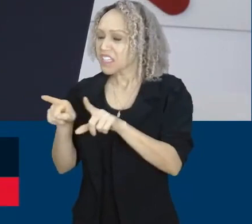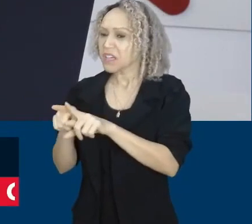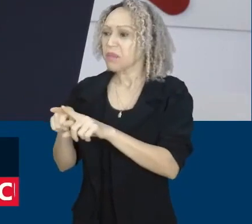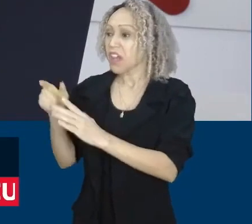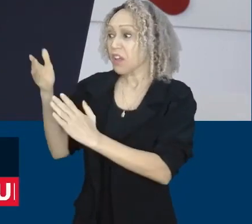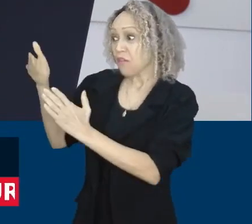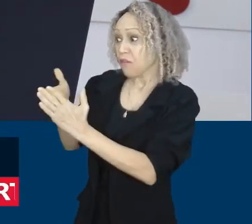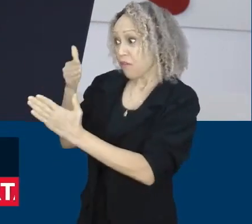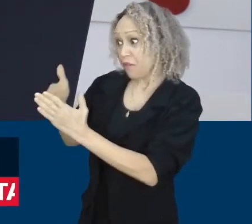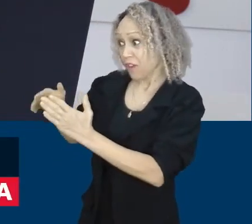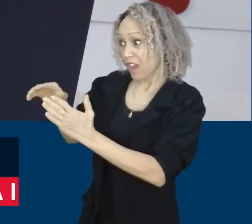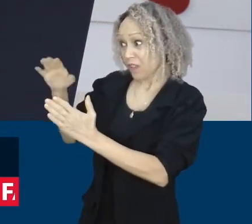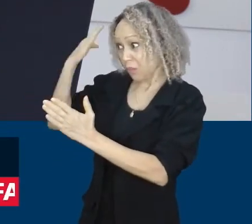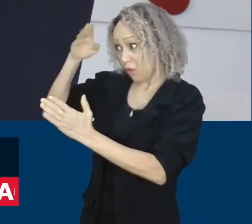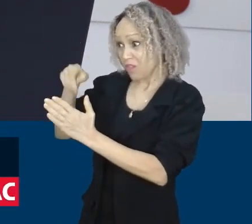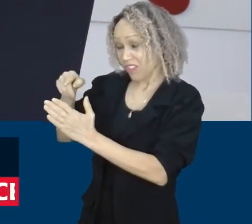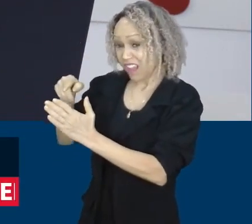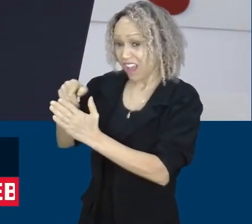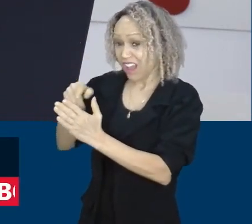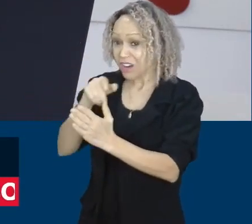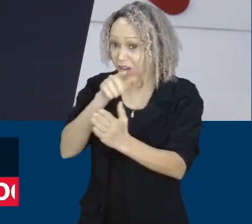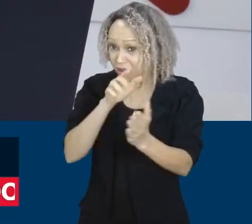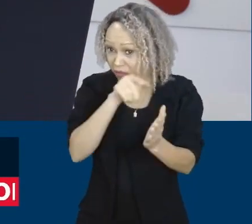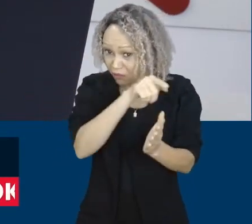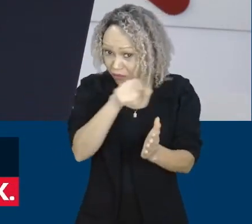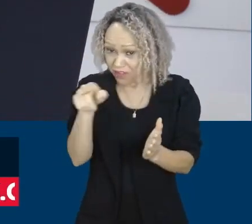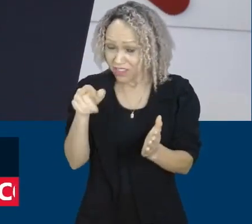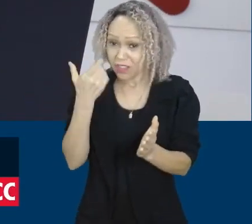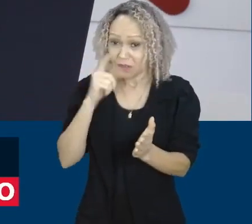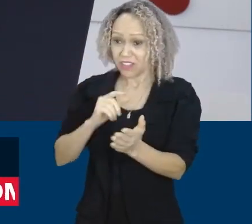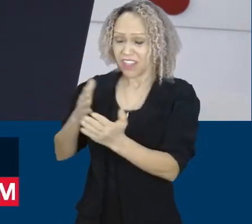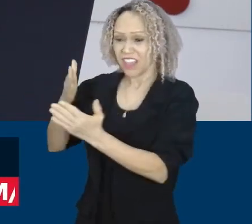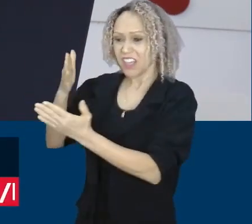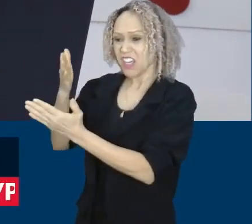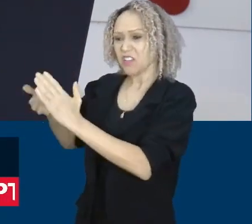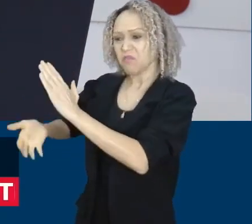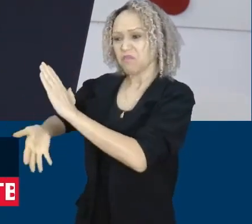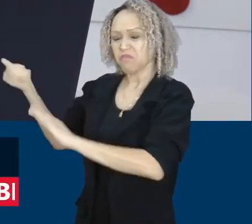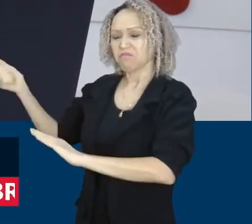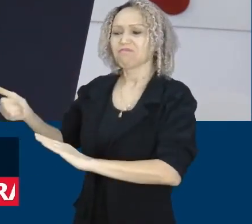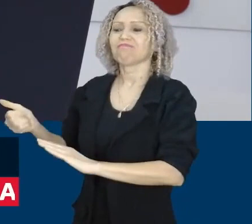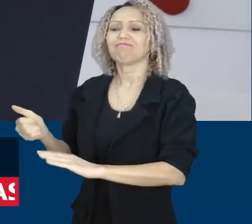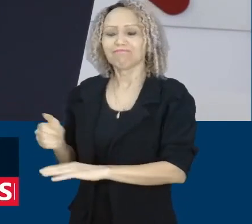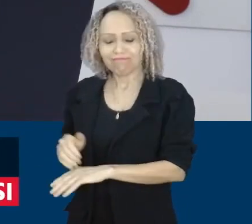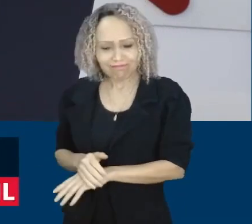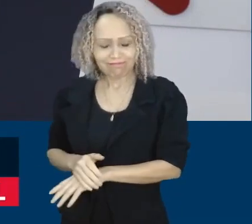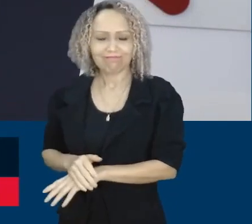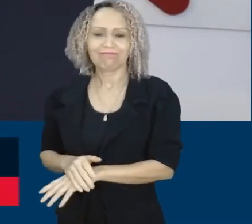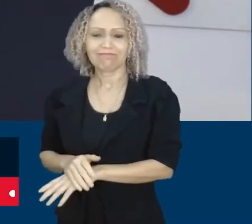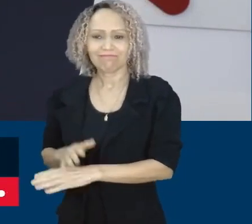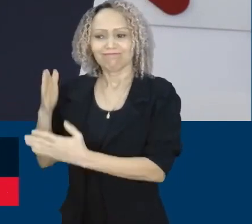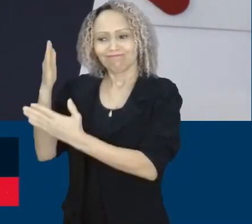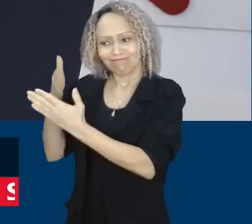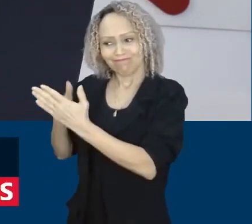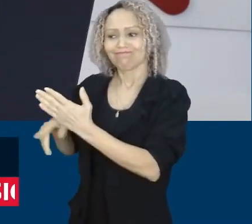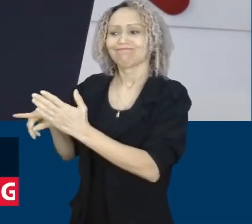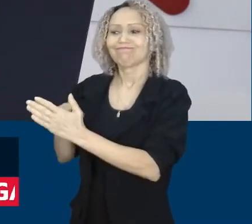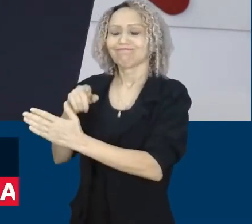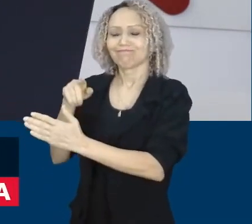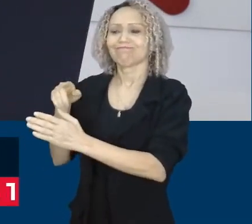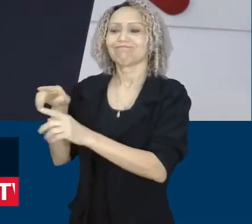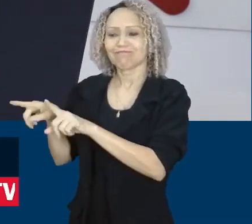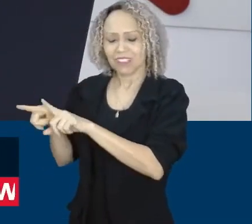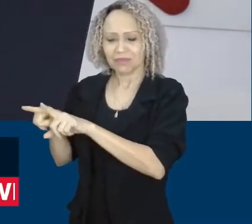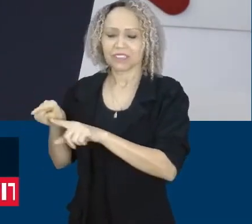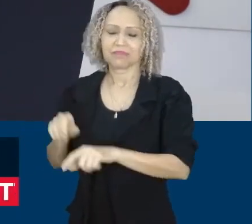luta de vocês na Câmara e no Senado, das leis Aldir Blanc II e Paulo Gustavo, né? E eu queria que o senhor